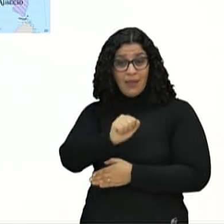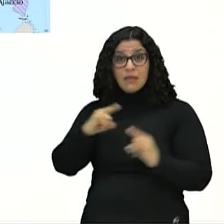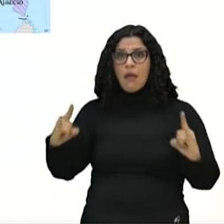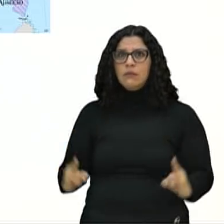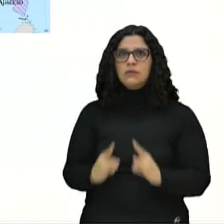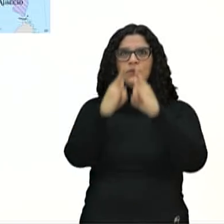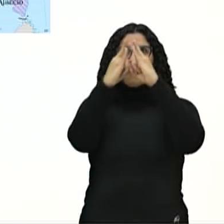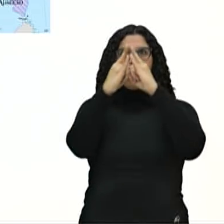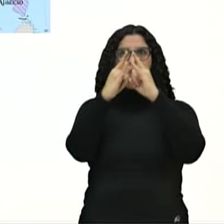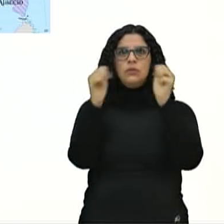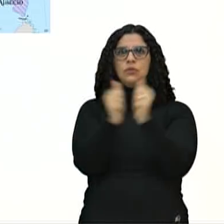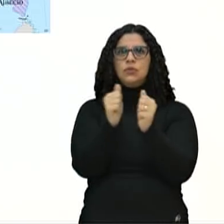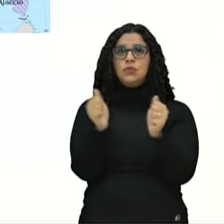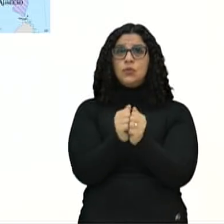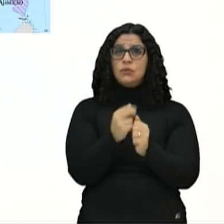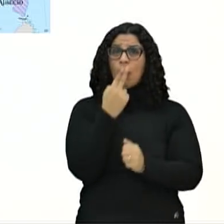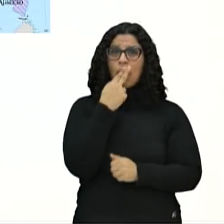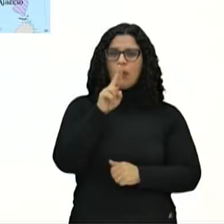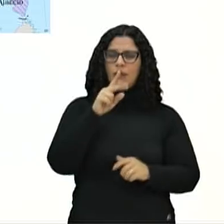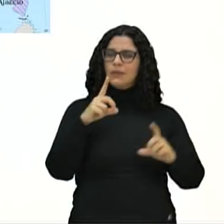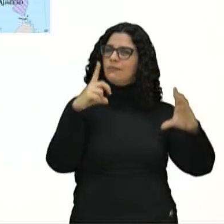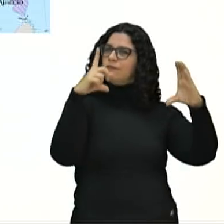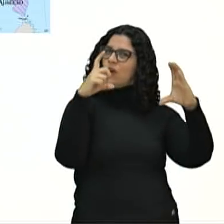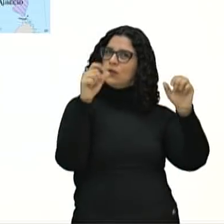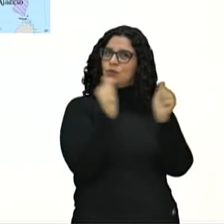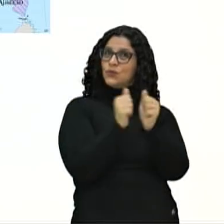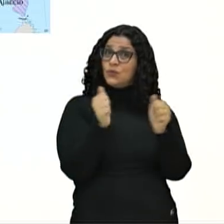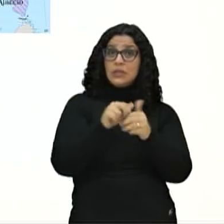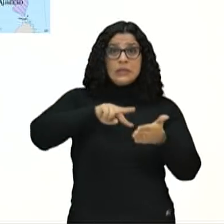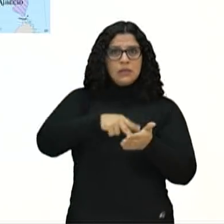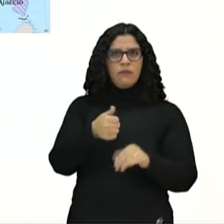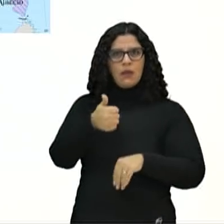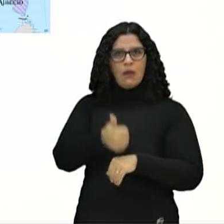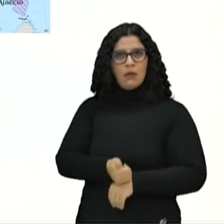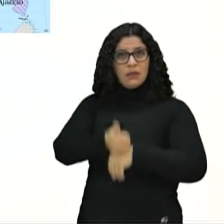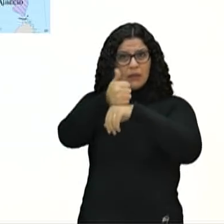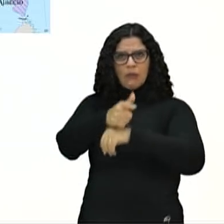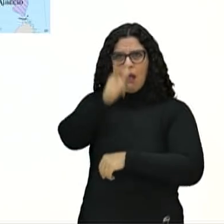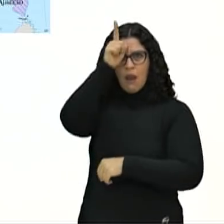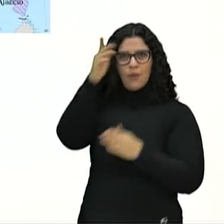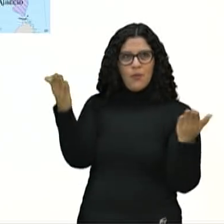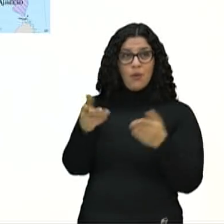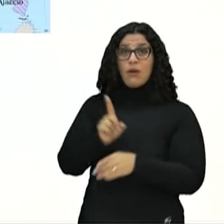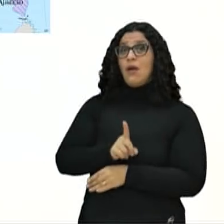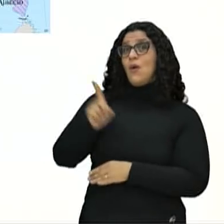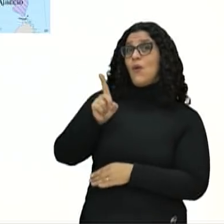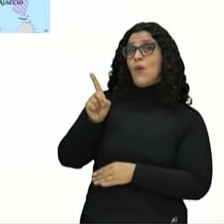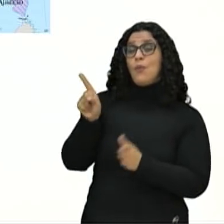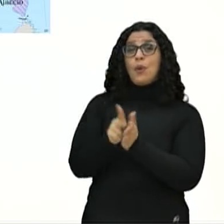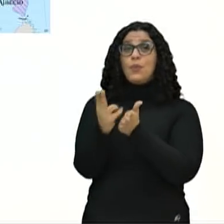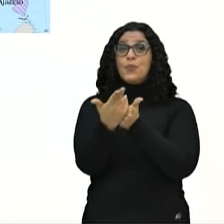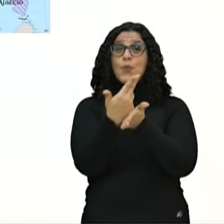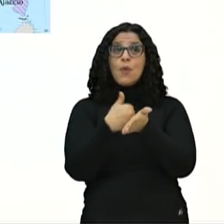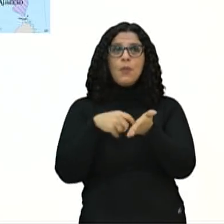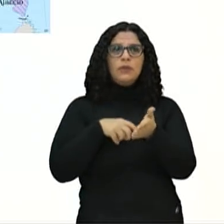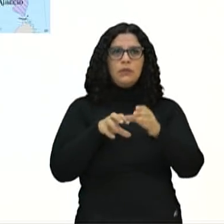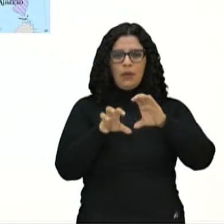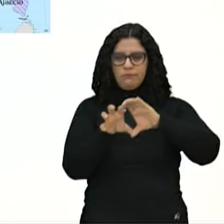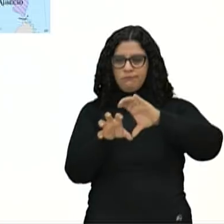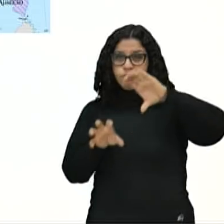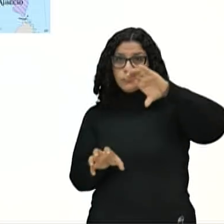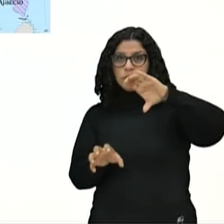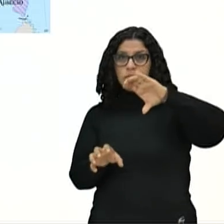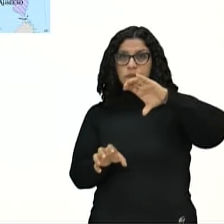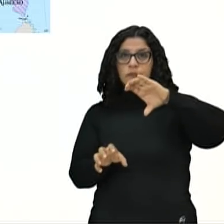com Hitler. Então, a Alemanha passava a mandar nesse território. Do ladinho direito, você tem um mapa que dividiu o território francês